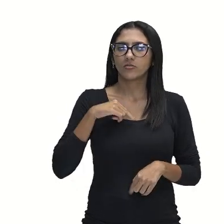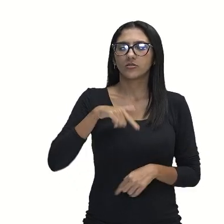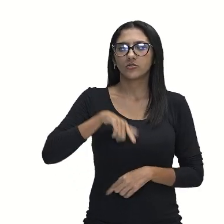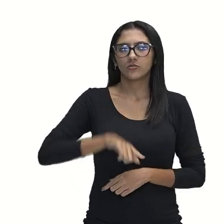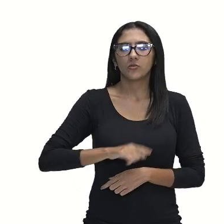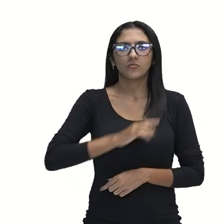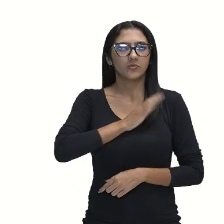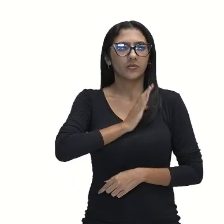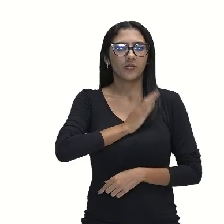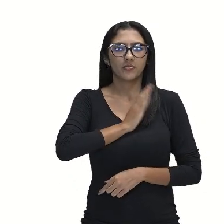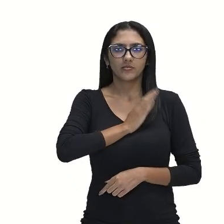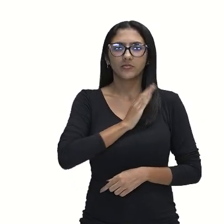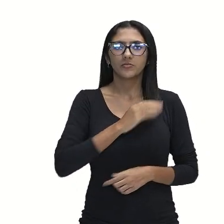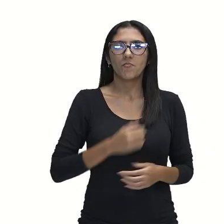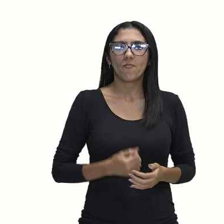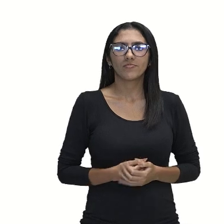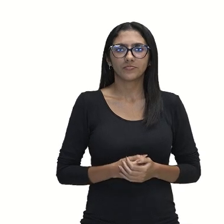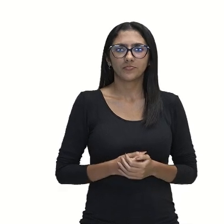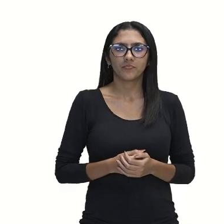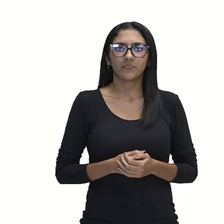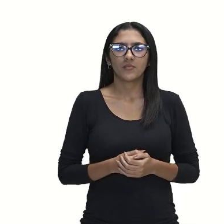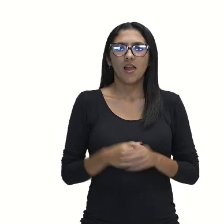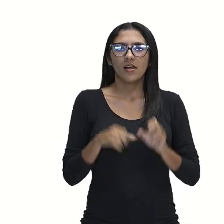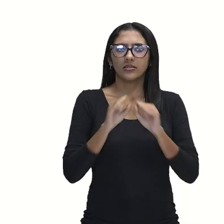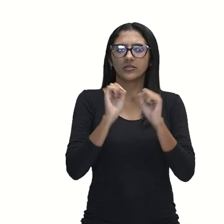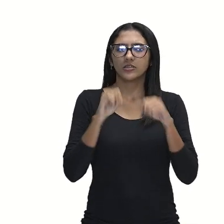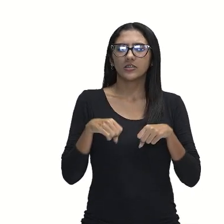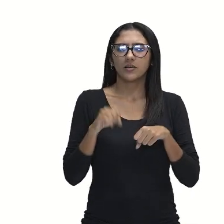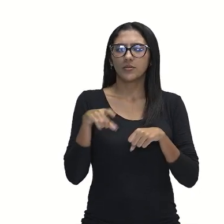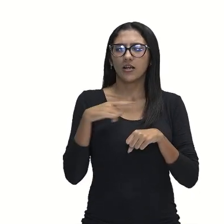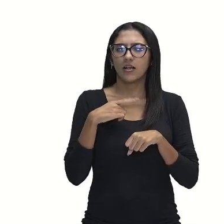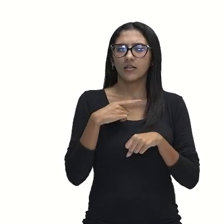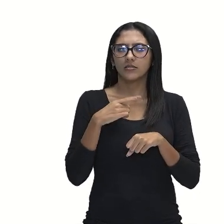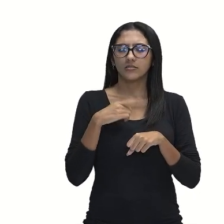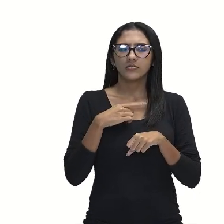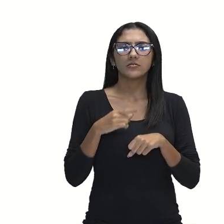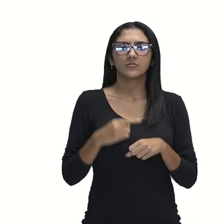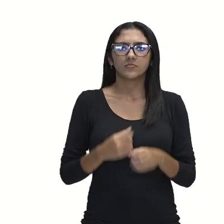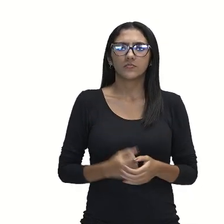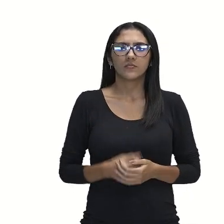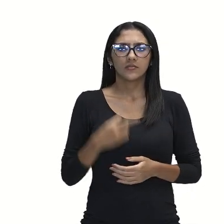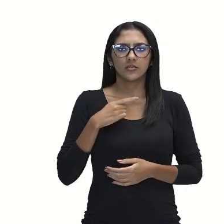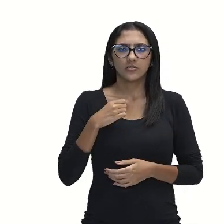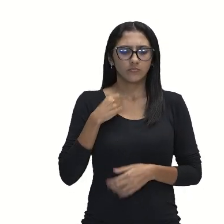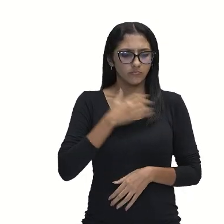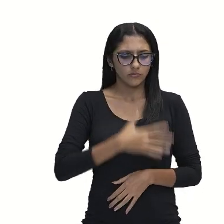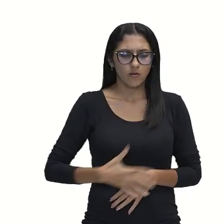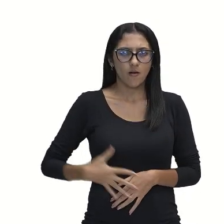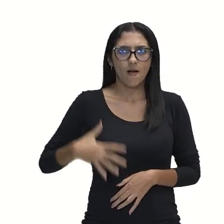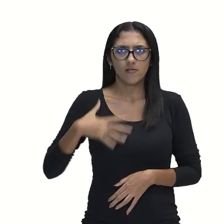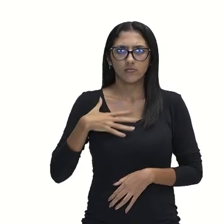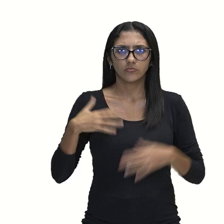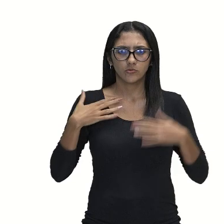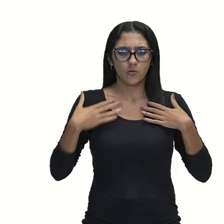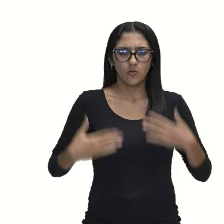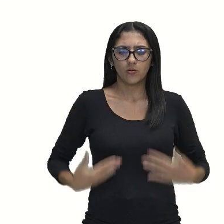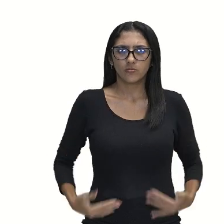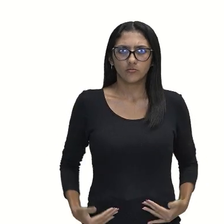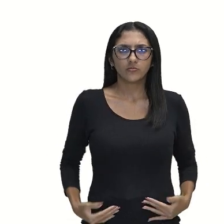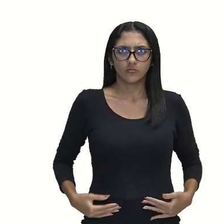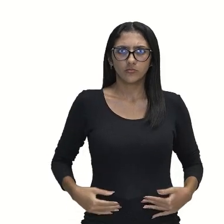E a circulação sistêmica já é aquela que vai se distribuir por todo o nosso corpo,